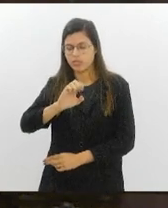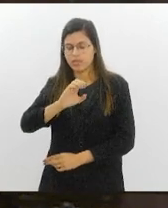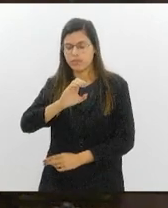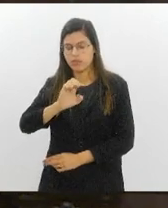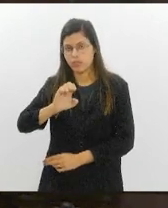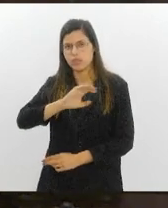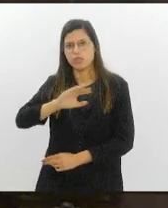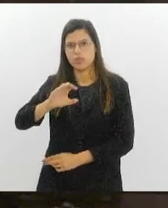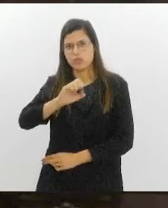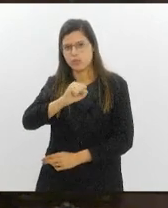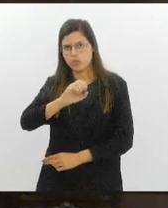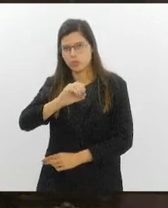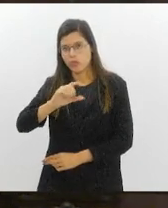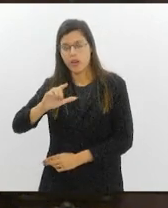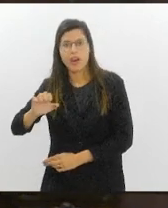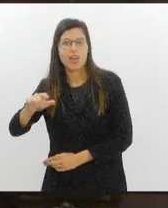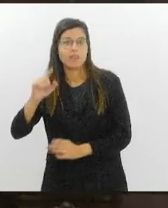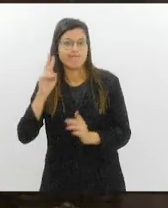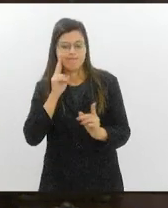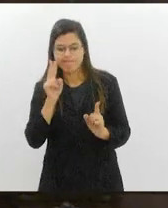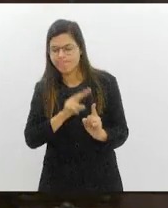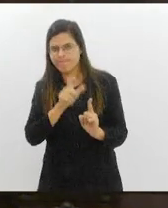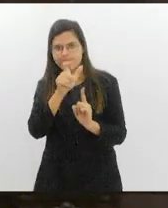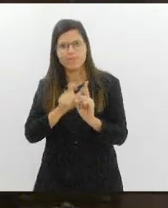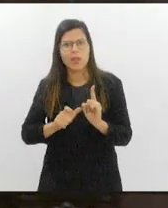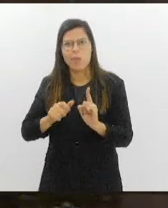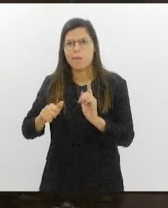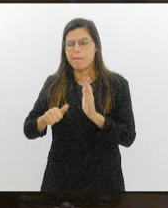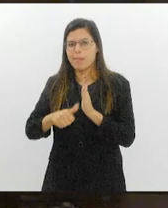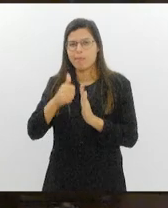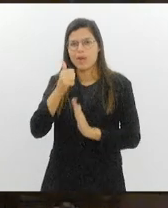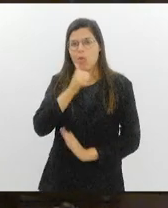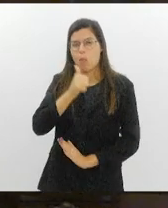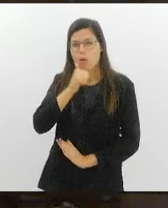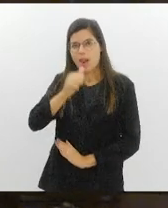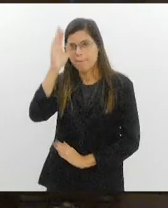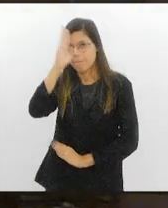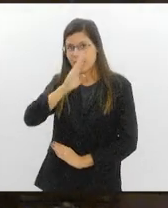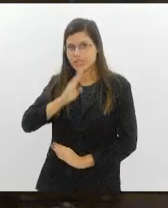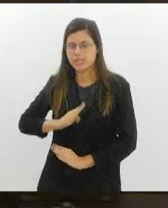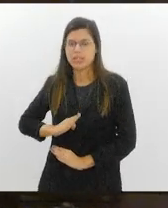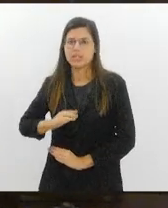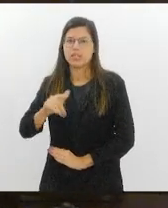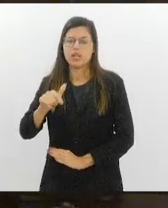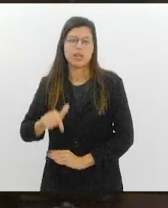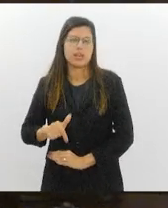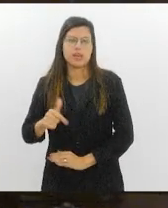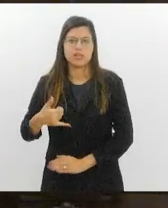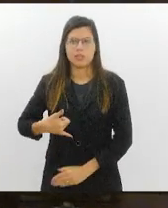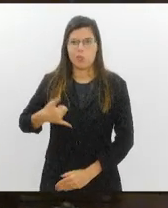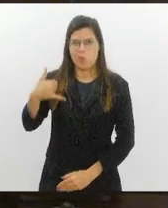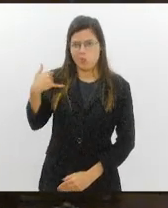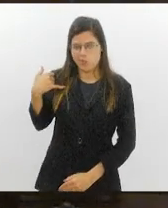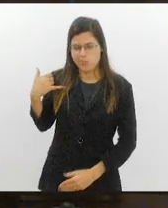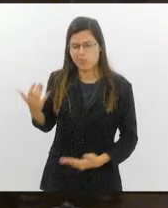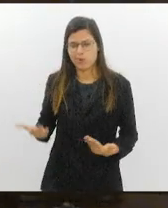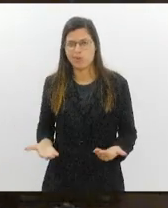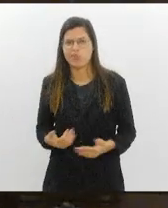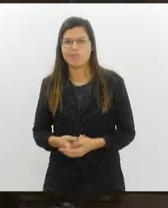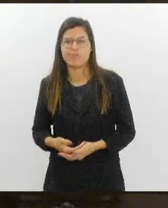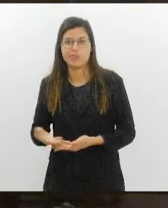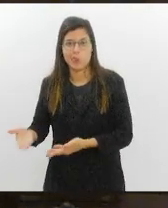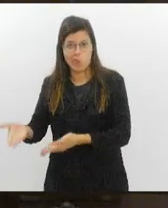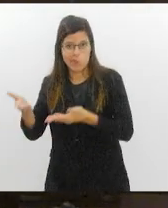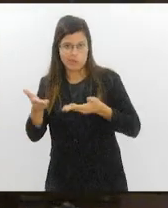ali, eu falei assim, caramba, é a primeira mulher, é brasileira, é nossa, né? Que orgulho isso. E convido então agora